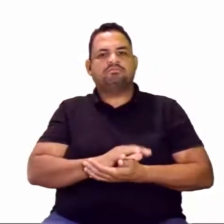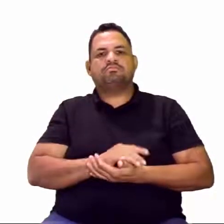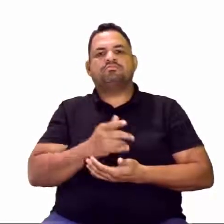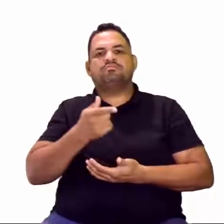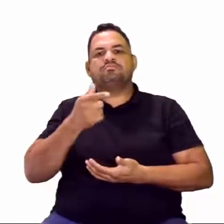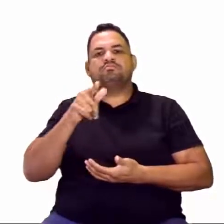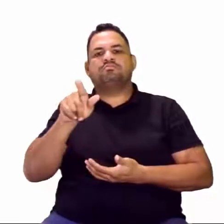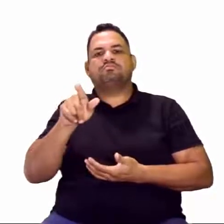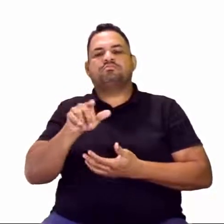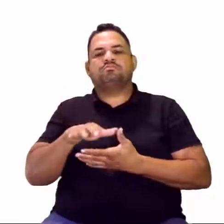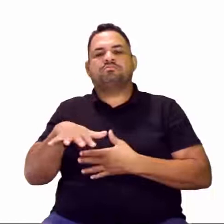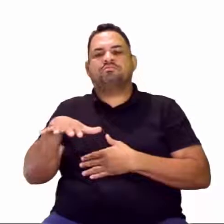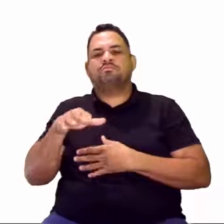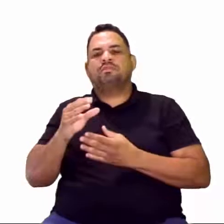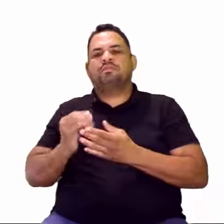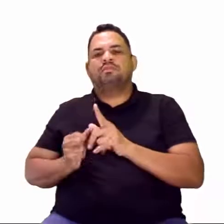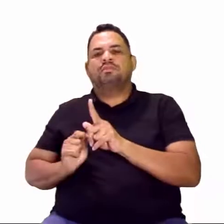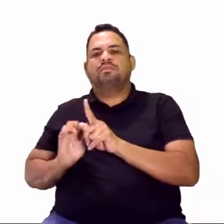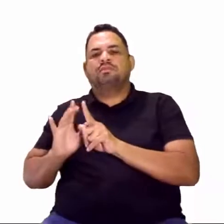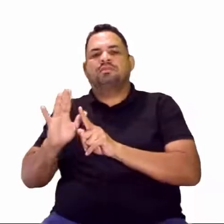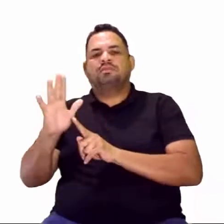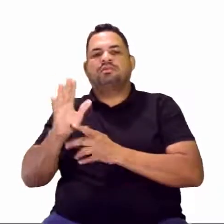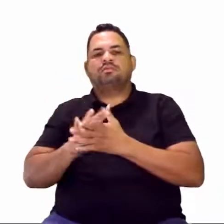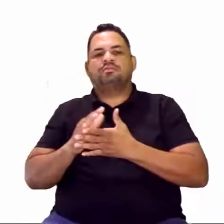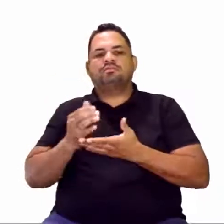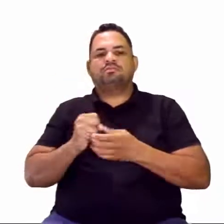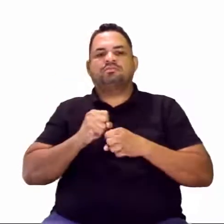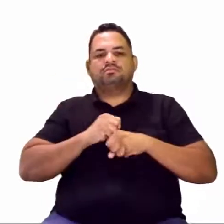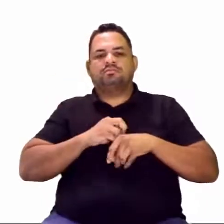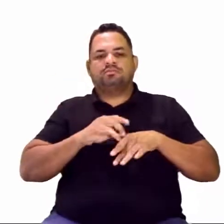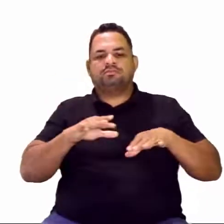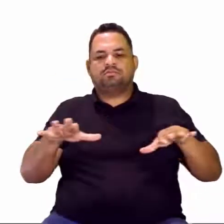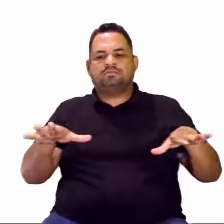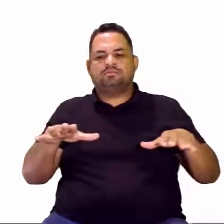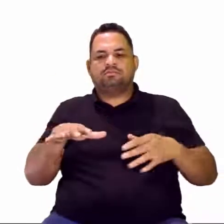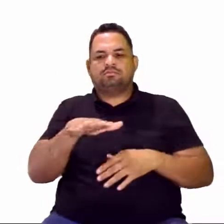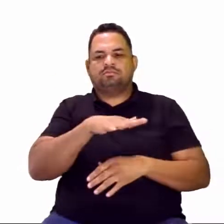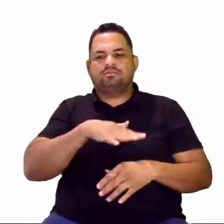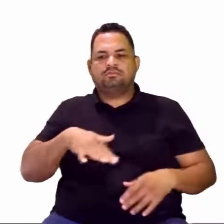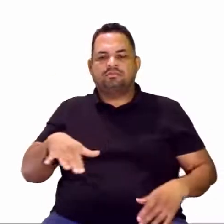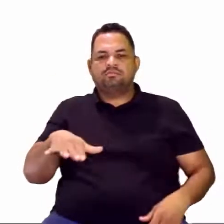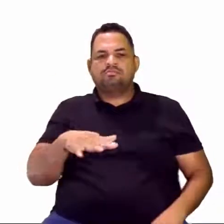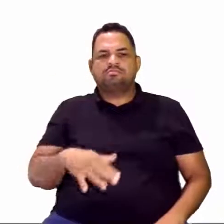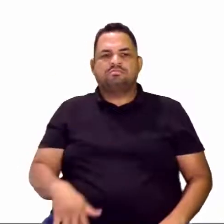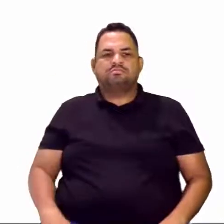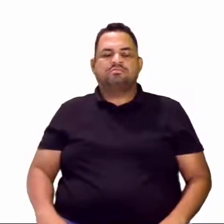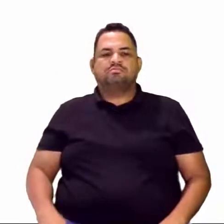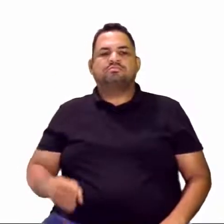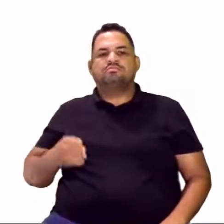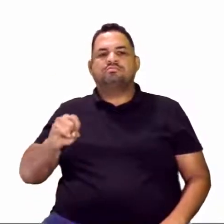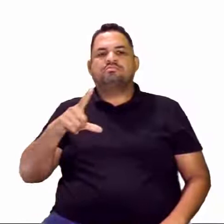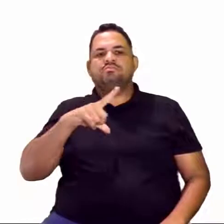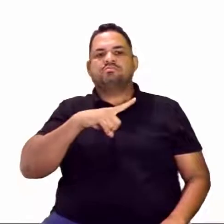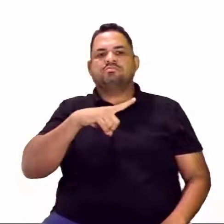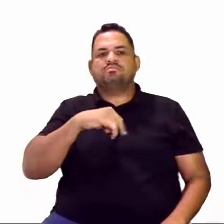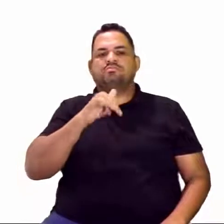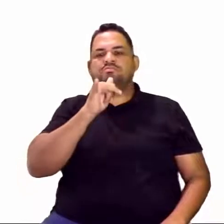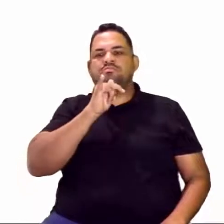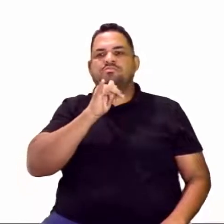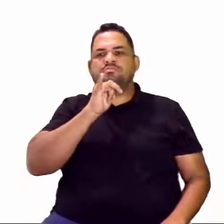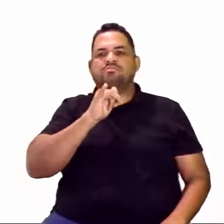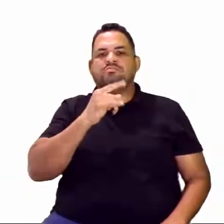espontânea para outro meio gasoso, isto é, seu espalhamento entre outro meio gasoso. Então, se você tem, por